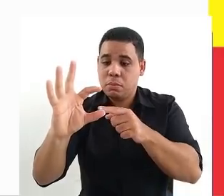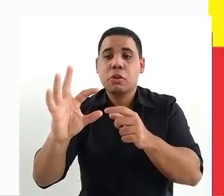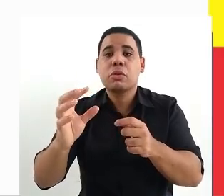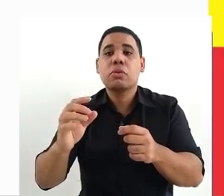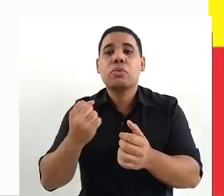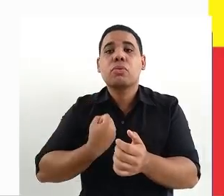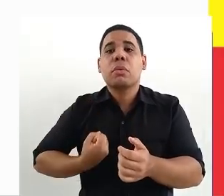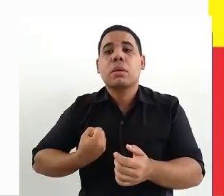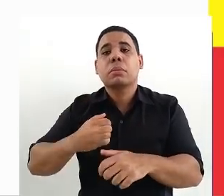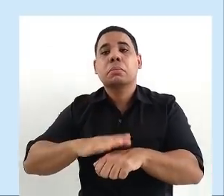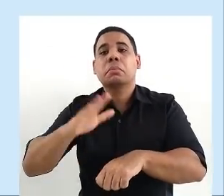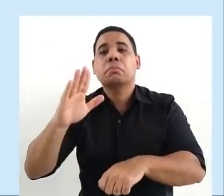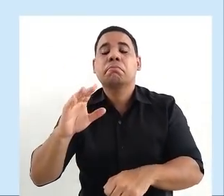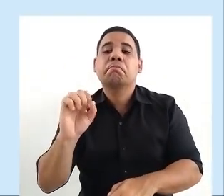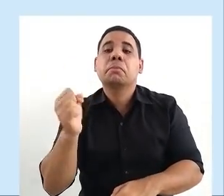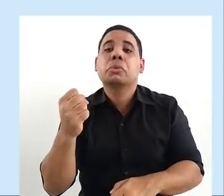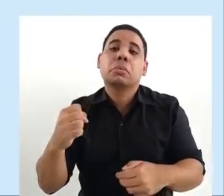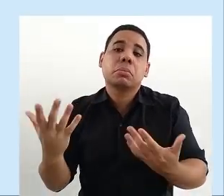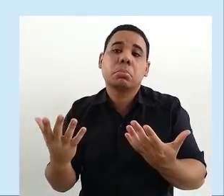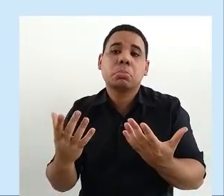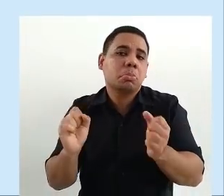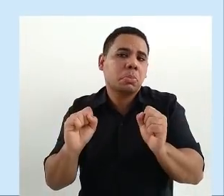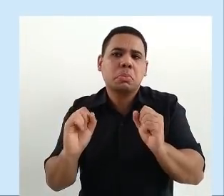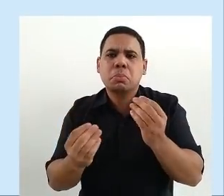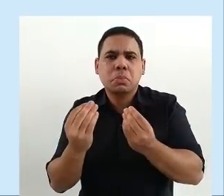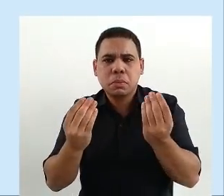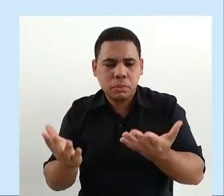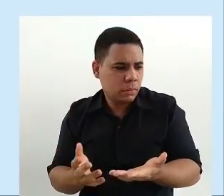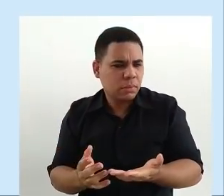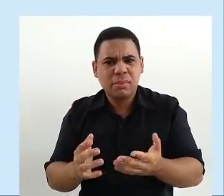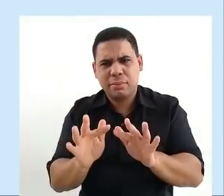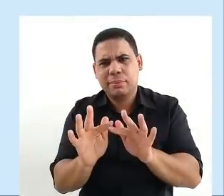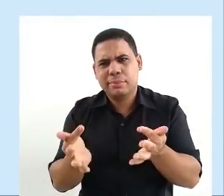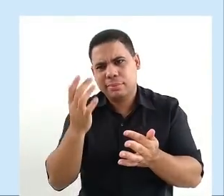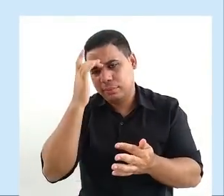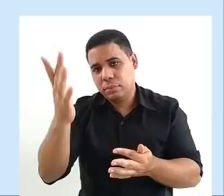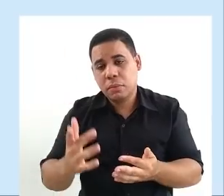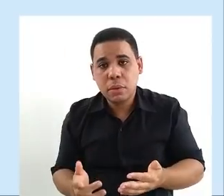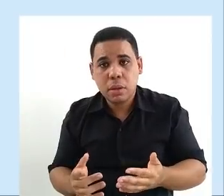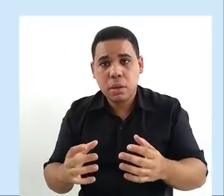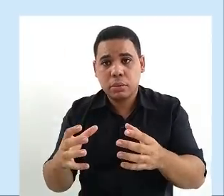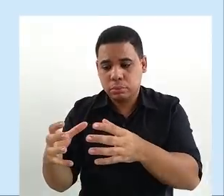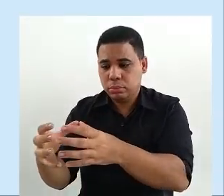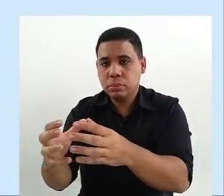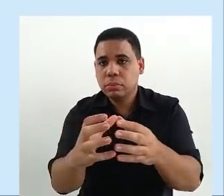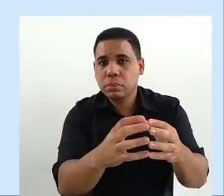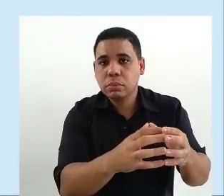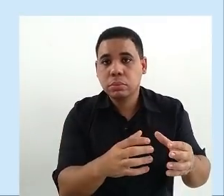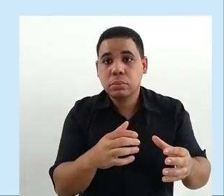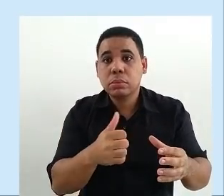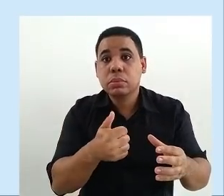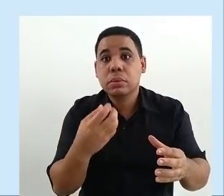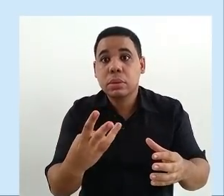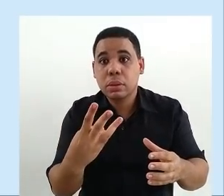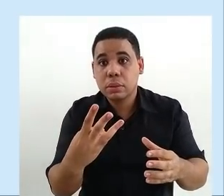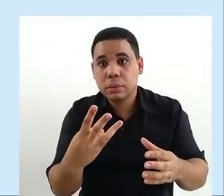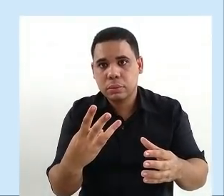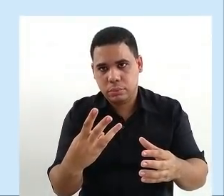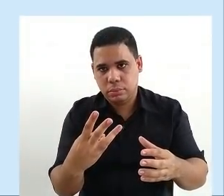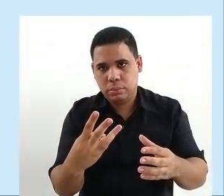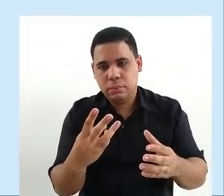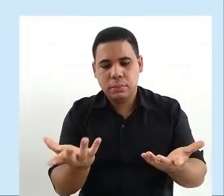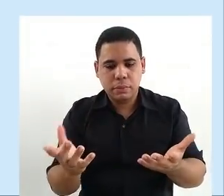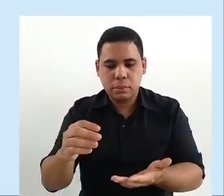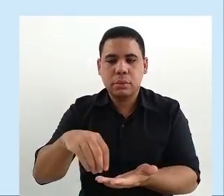8? Gente, vê que tranquila. São os 13 grupos. E a gente vai sortear a